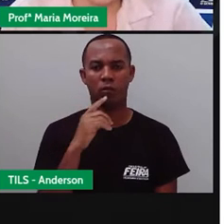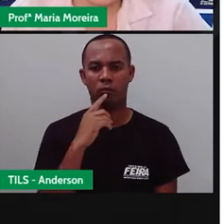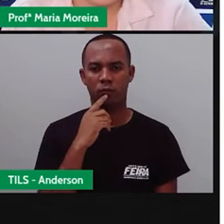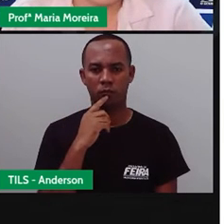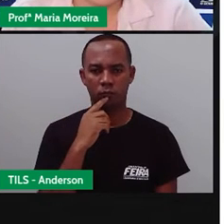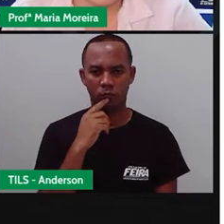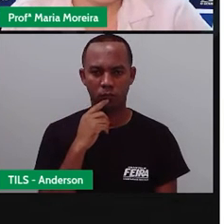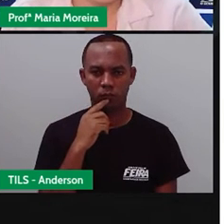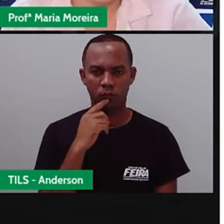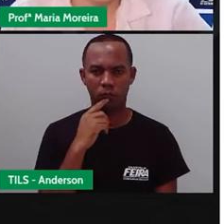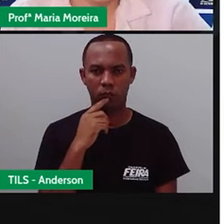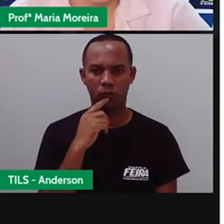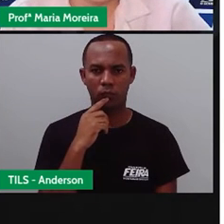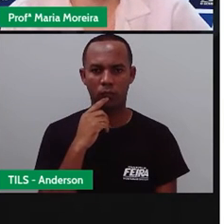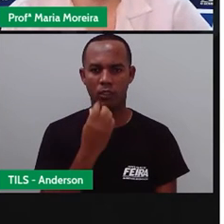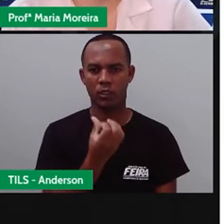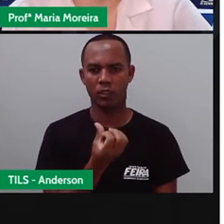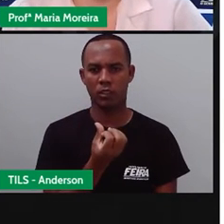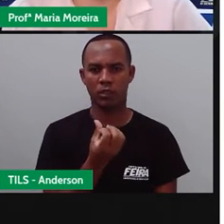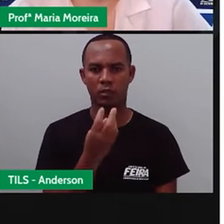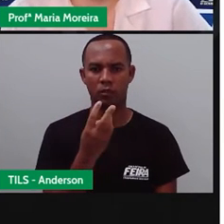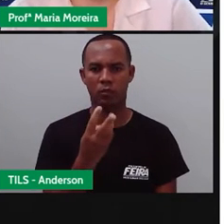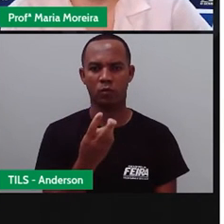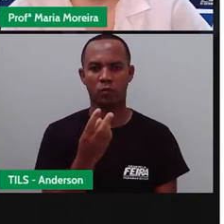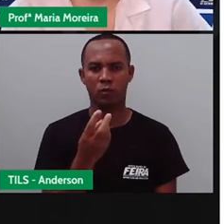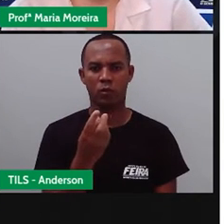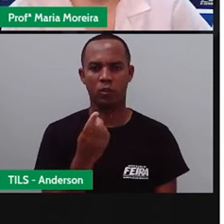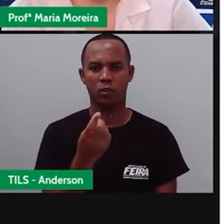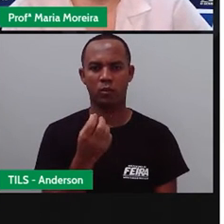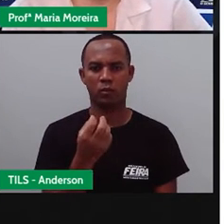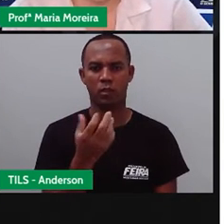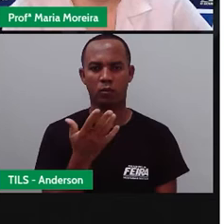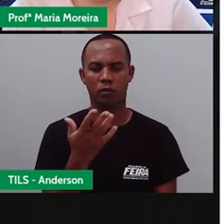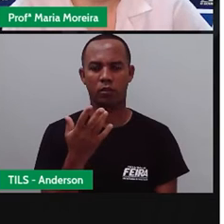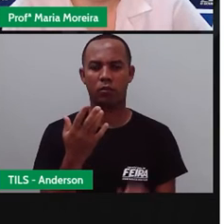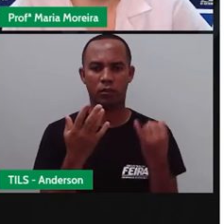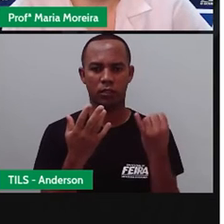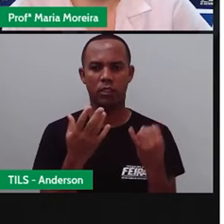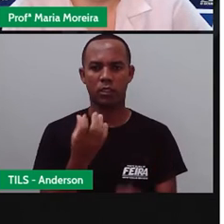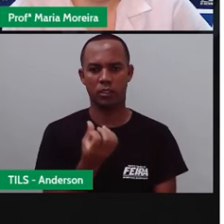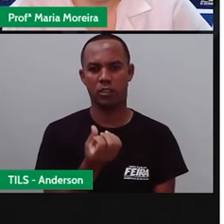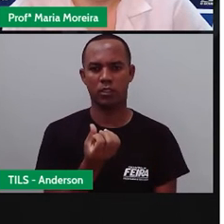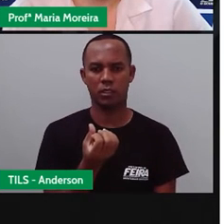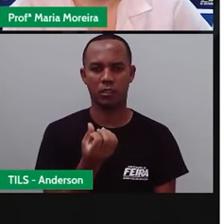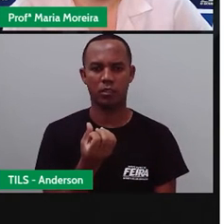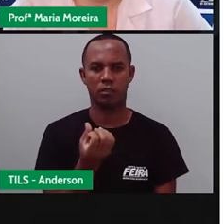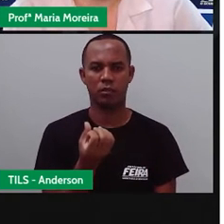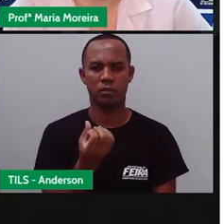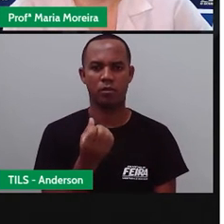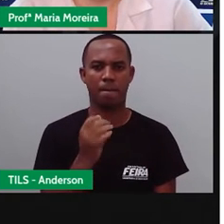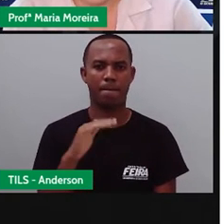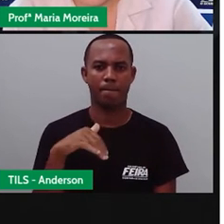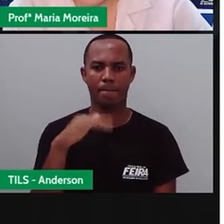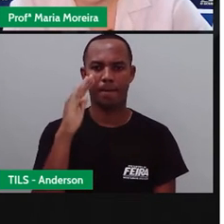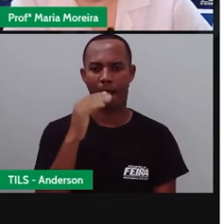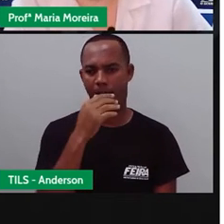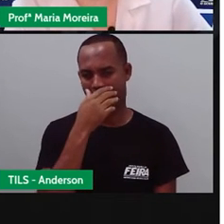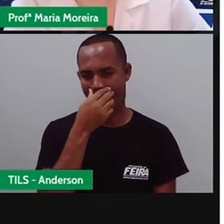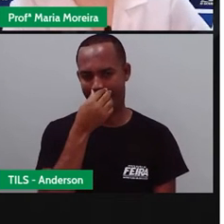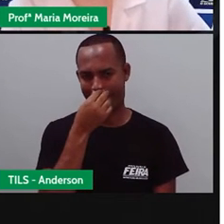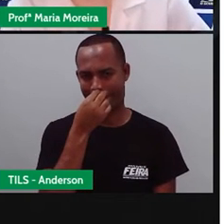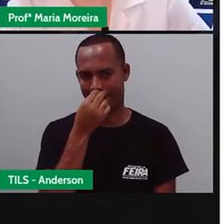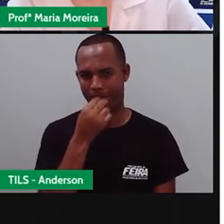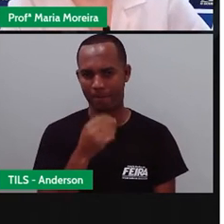dois três quatro cinco seis dezena Aldeia aqui dezena de milhar que tá